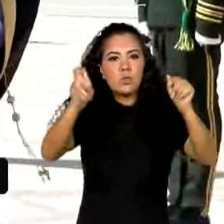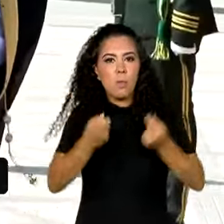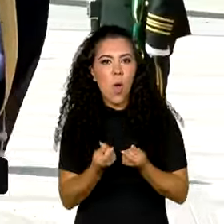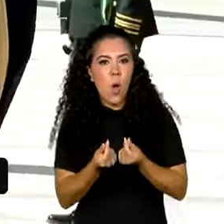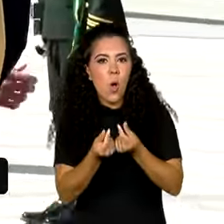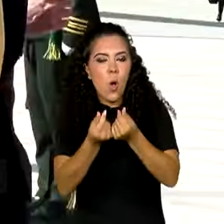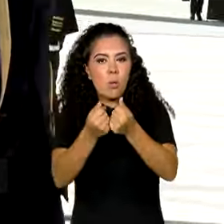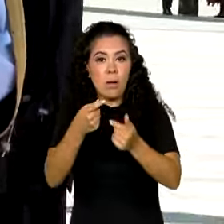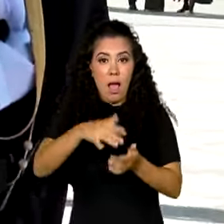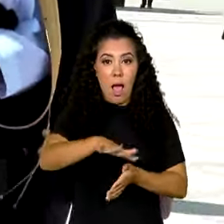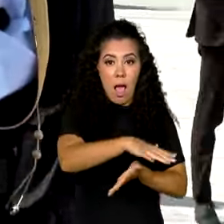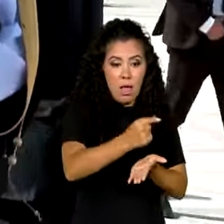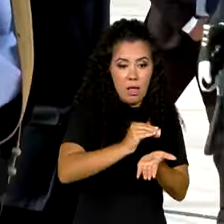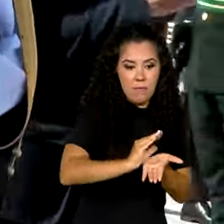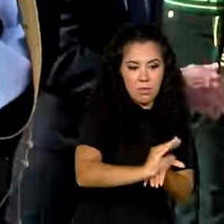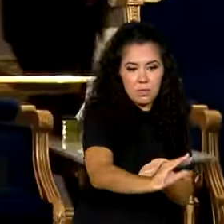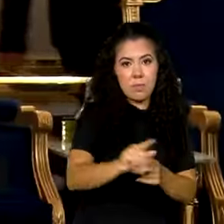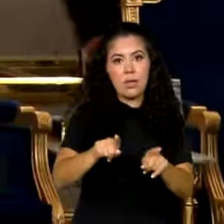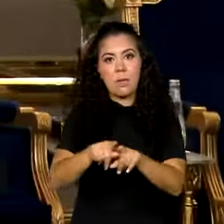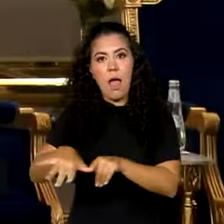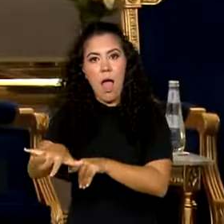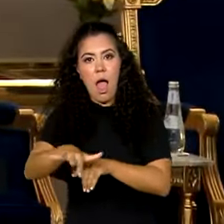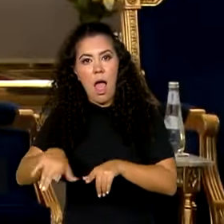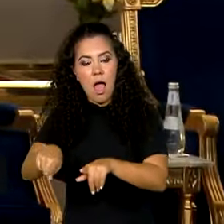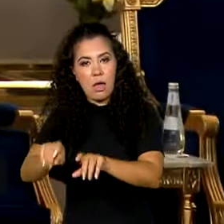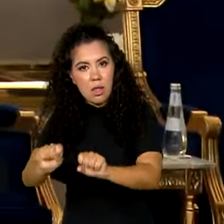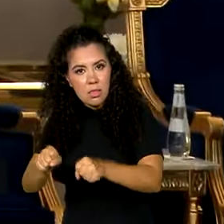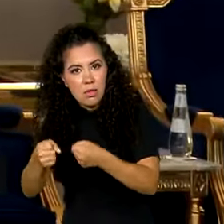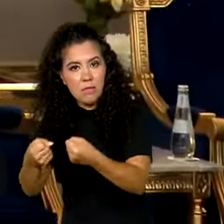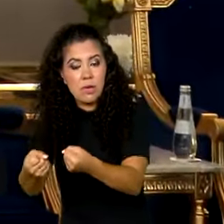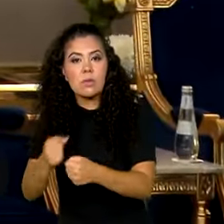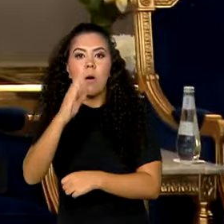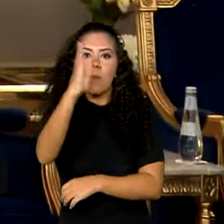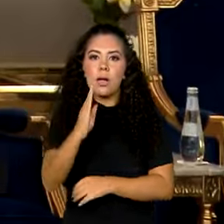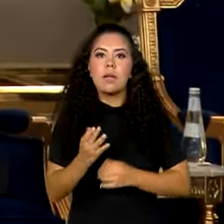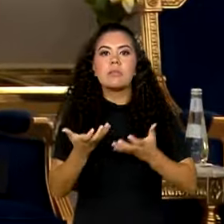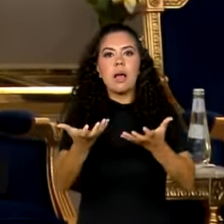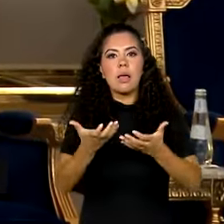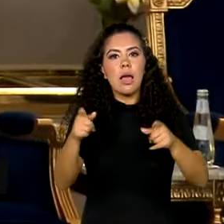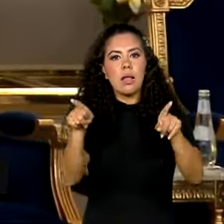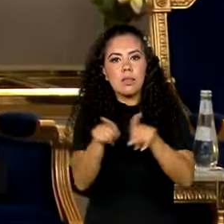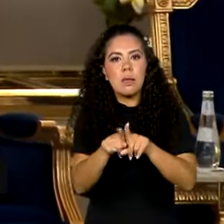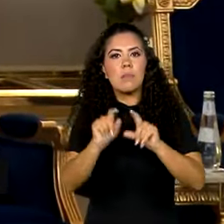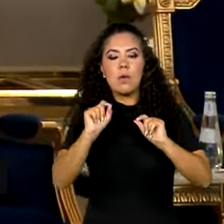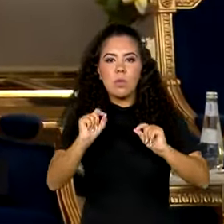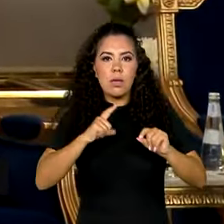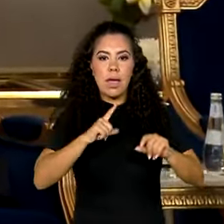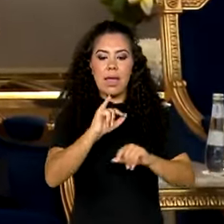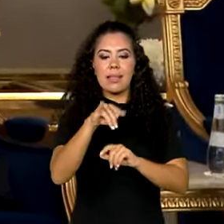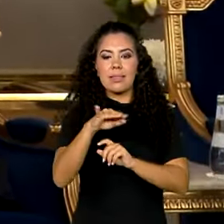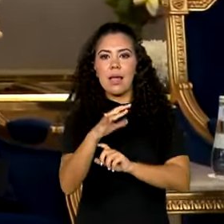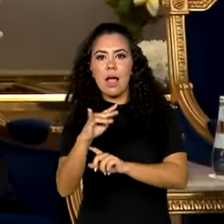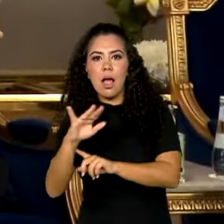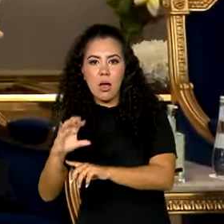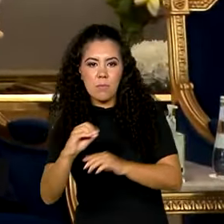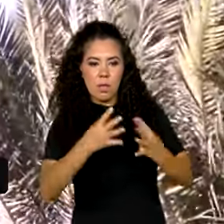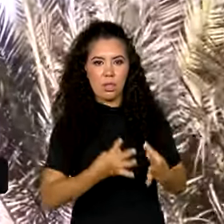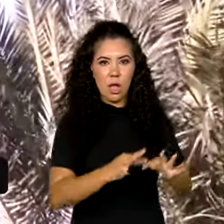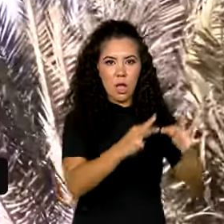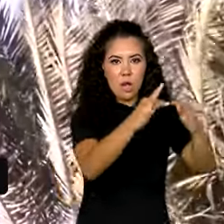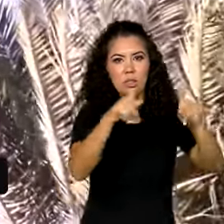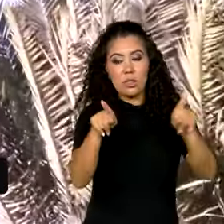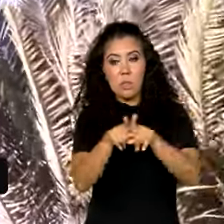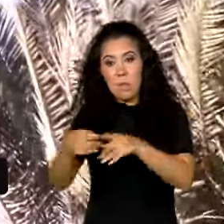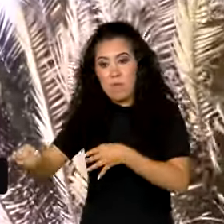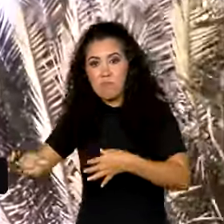de investimentos e defesa. O Brasil também quer ampliar o intercâmbio em tecnologia e inovação. A